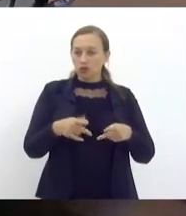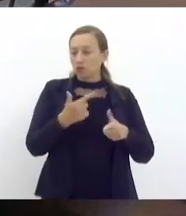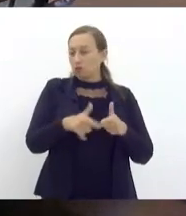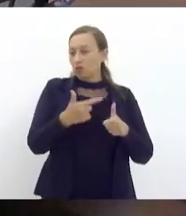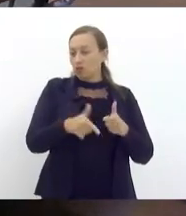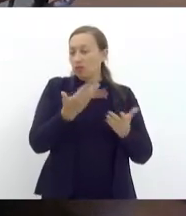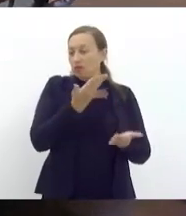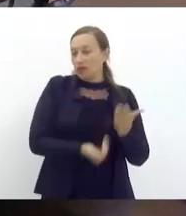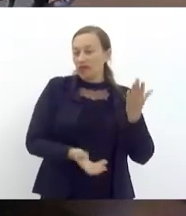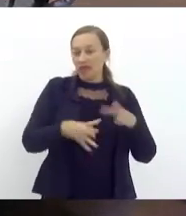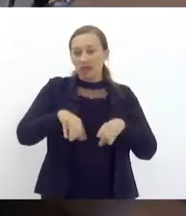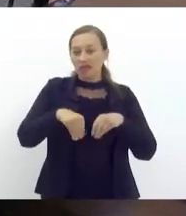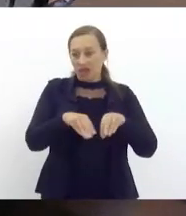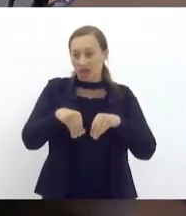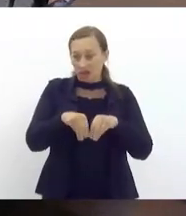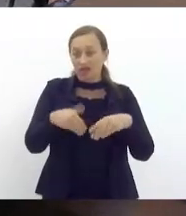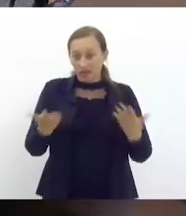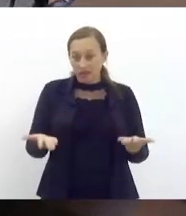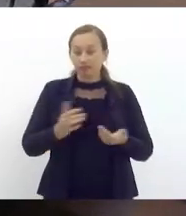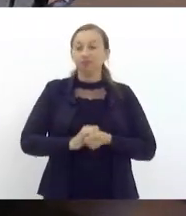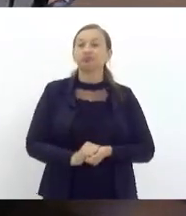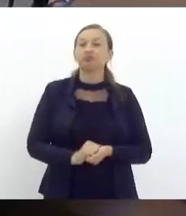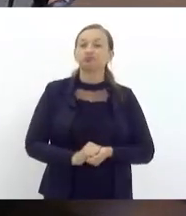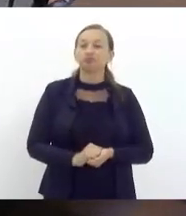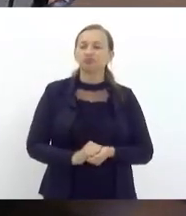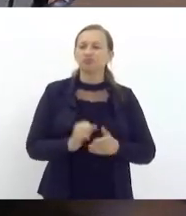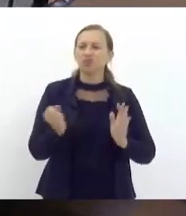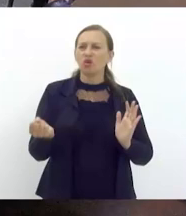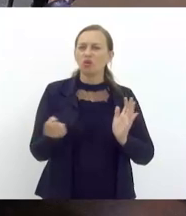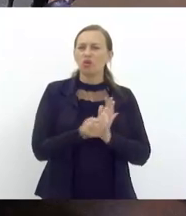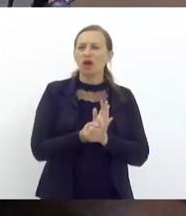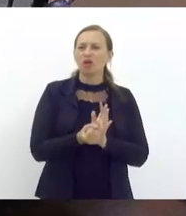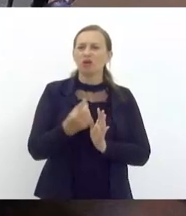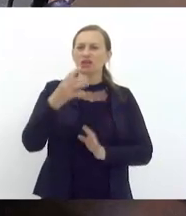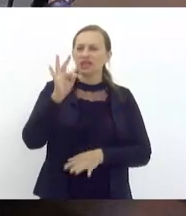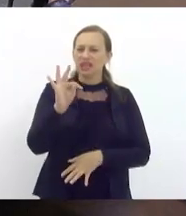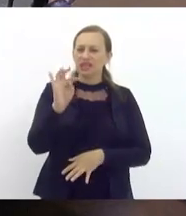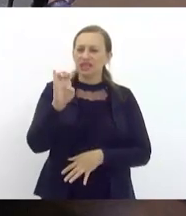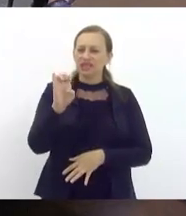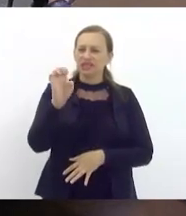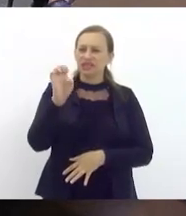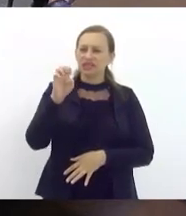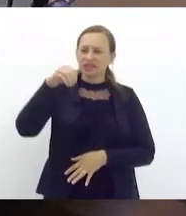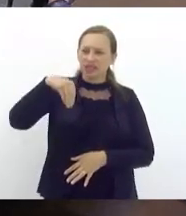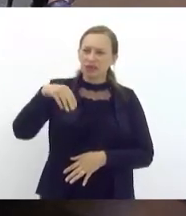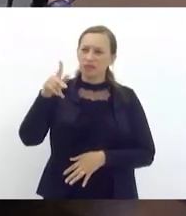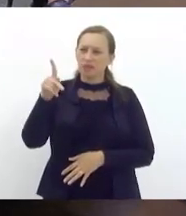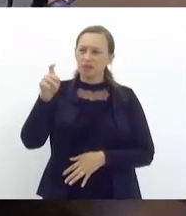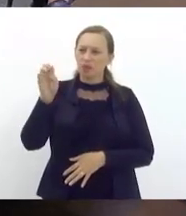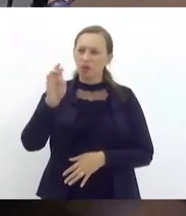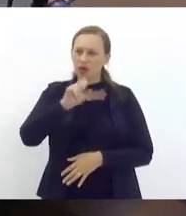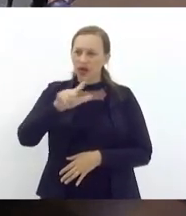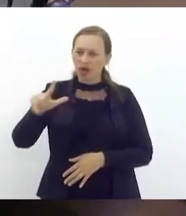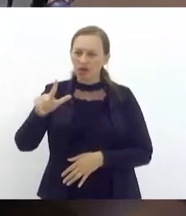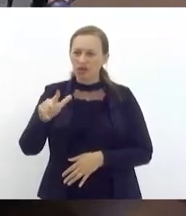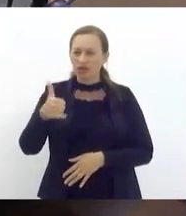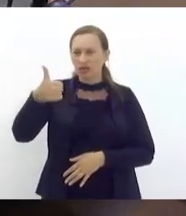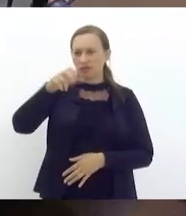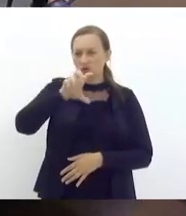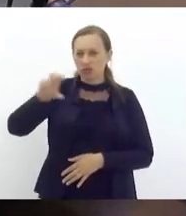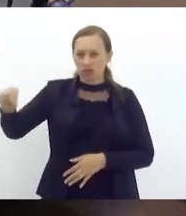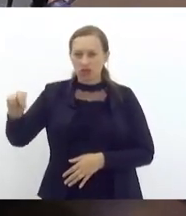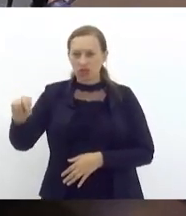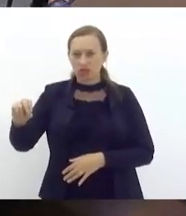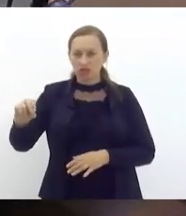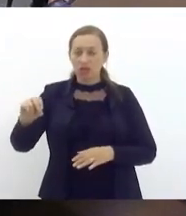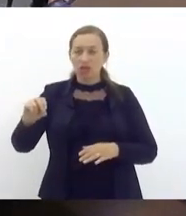Marco temporal né o Marco temporal correto seria 1.500 né quem chegou antes de